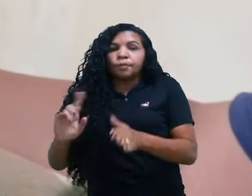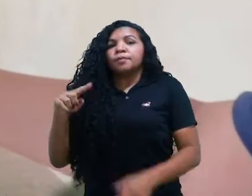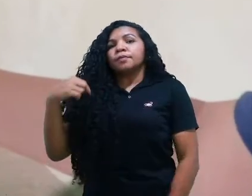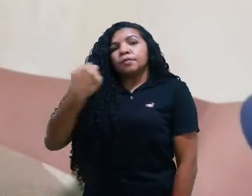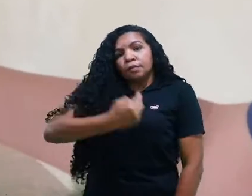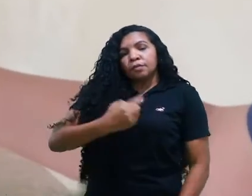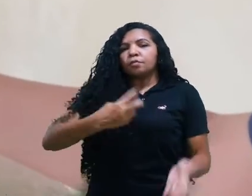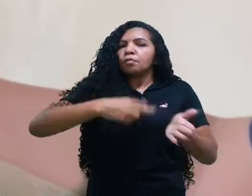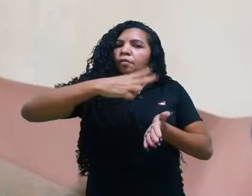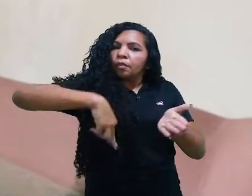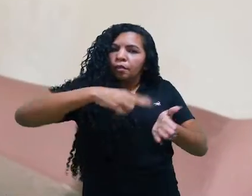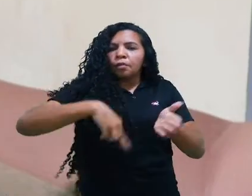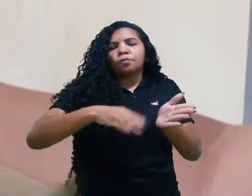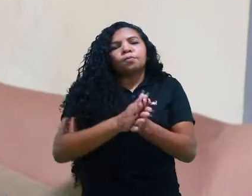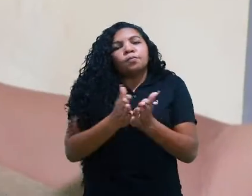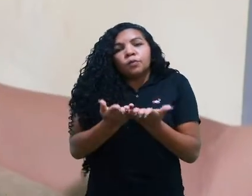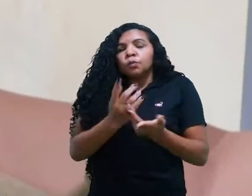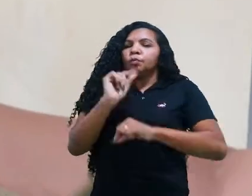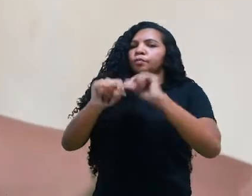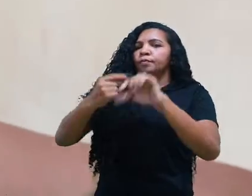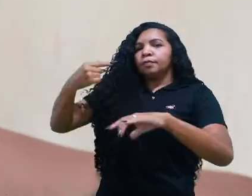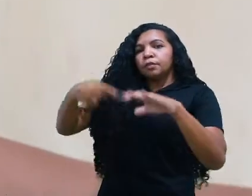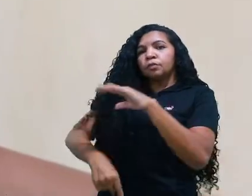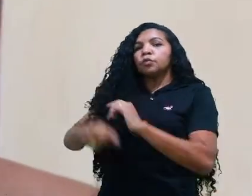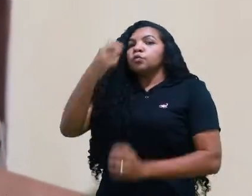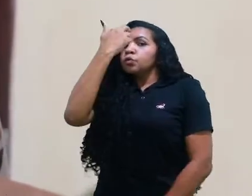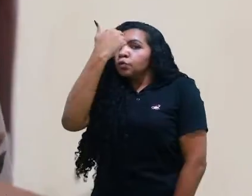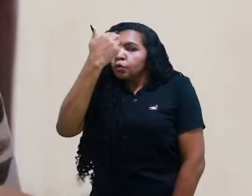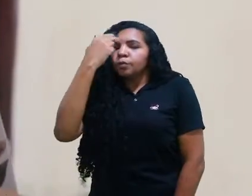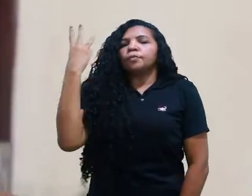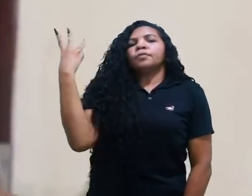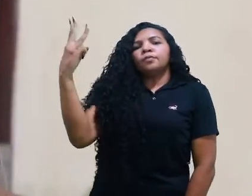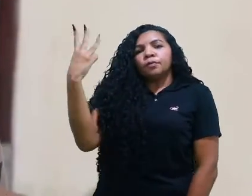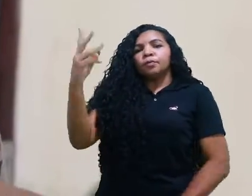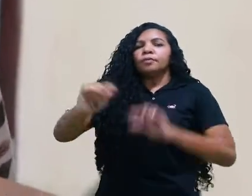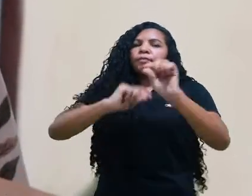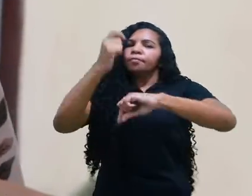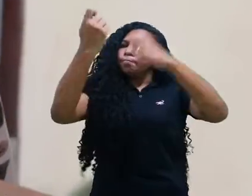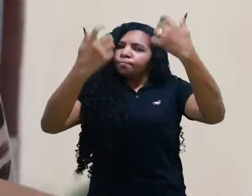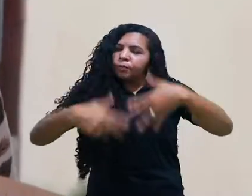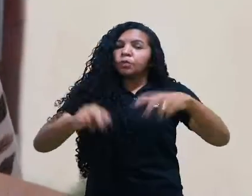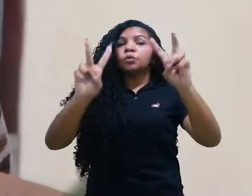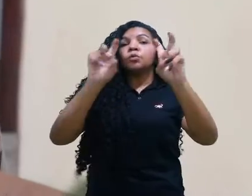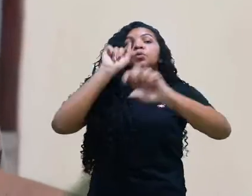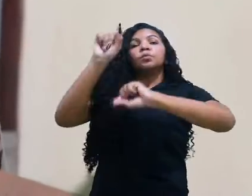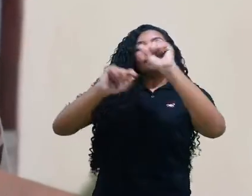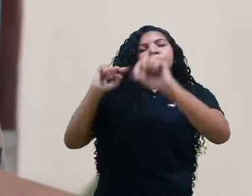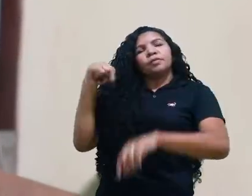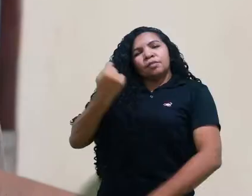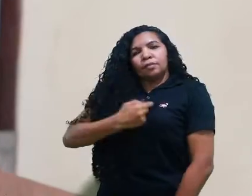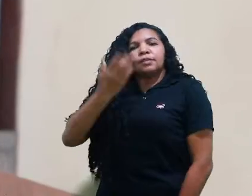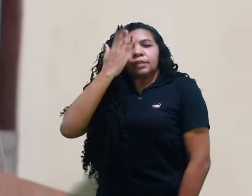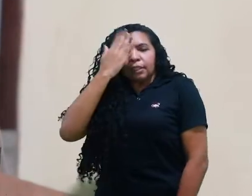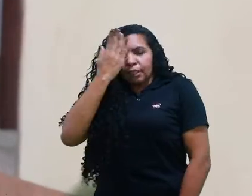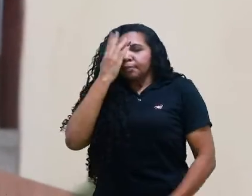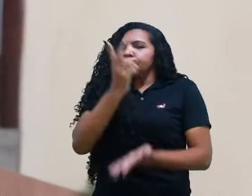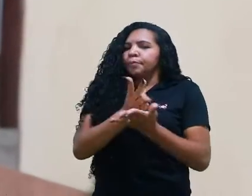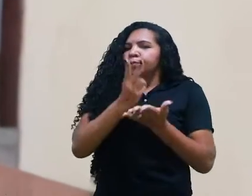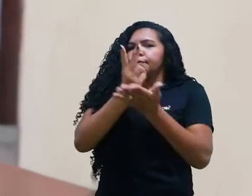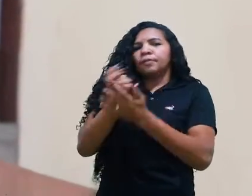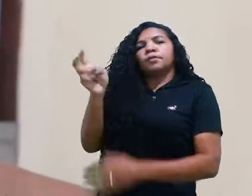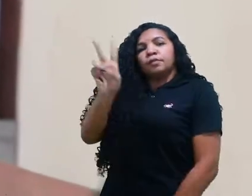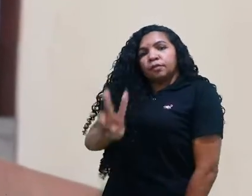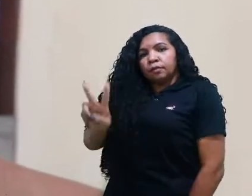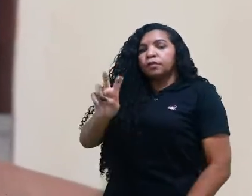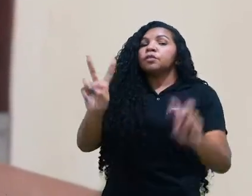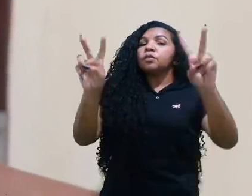preparo intensivo, né? A gente lê as obras, tenta se aprofundar um pouco na história do Maranhão, focar um pouco nessa parte, porque a gente